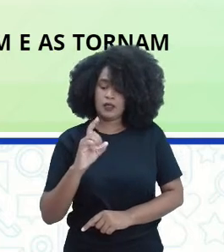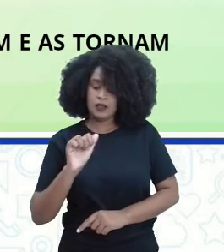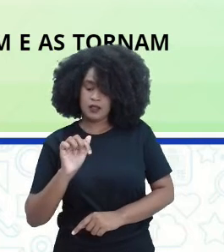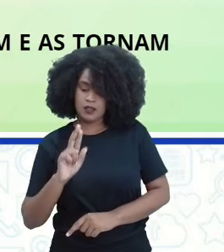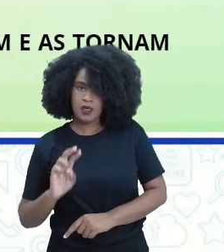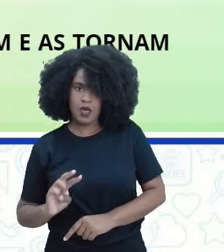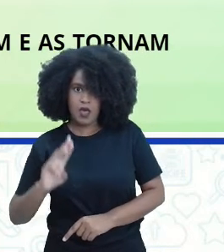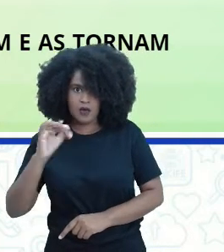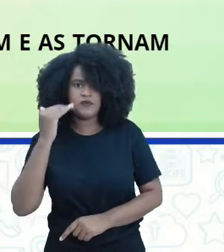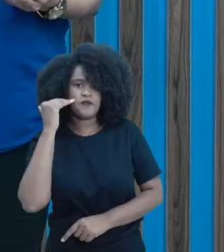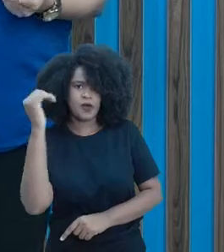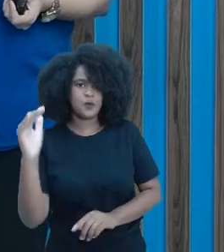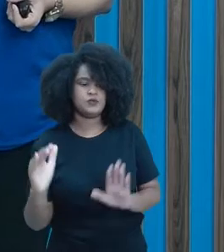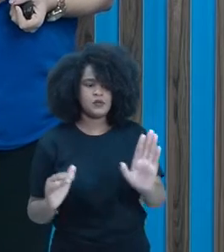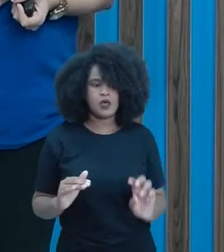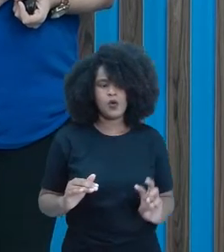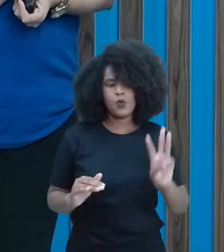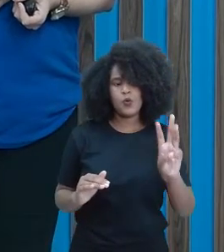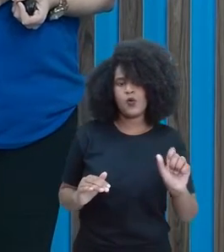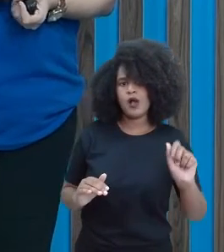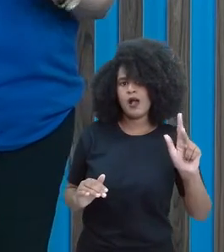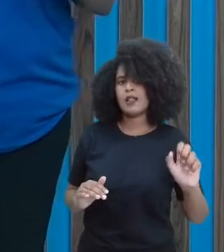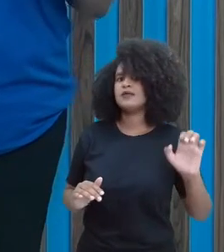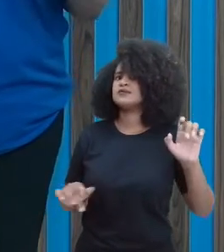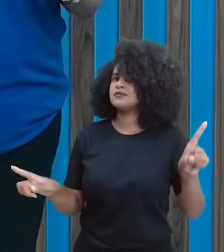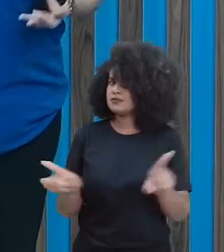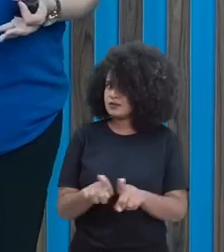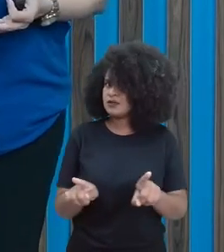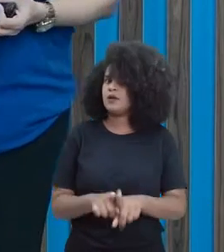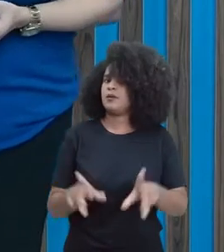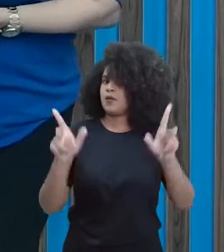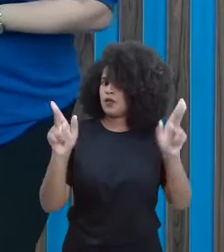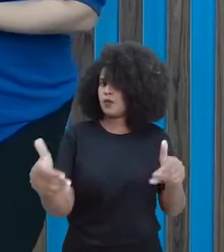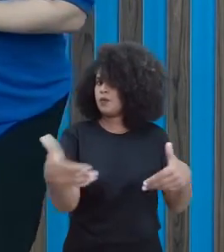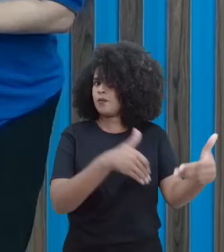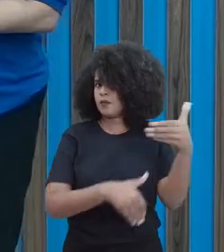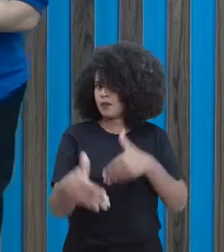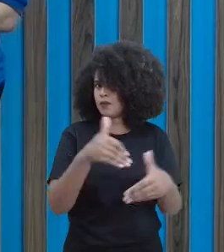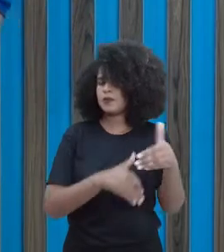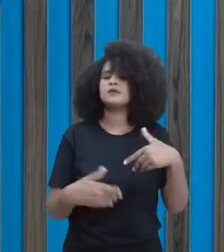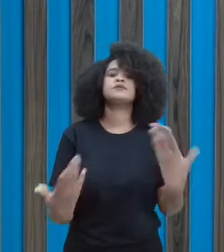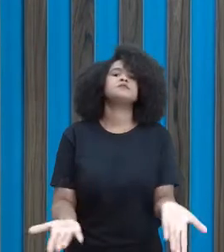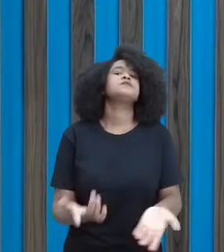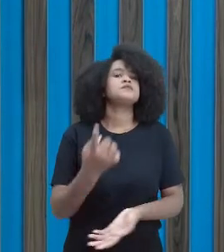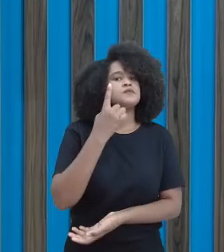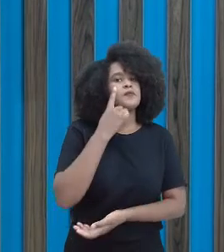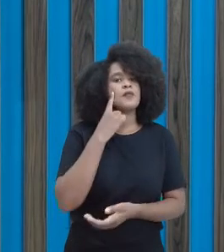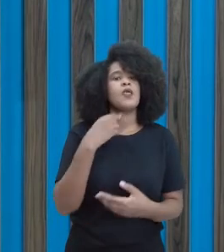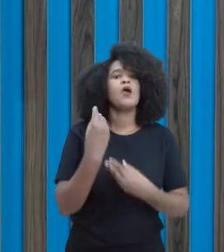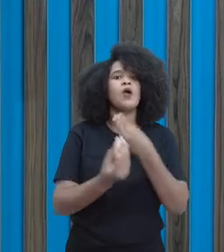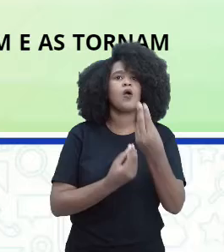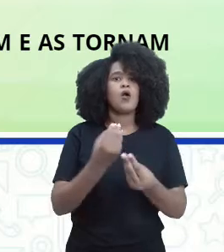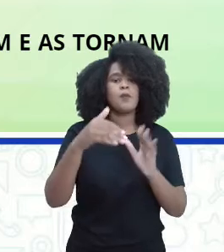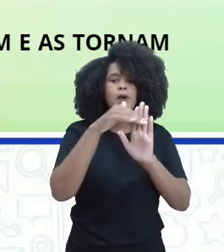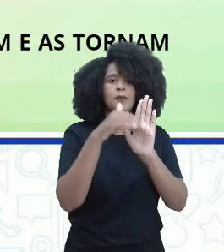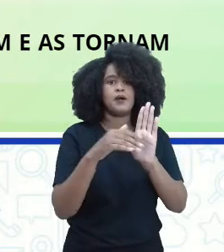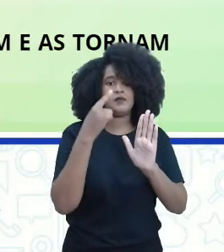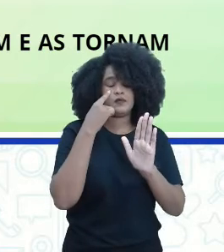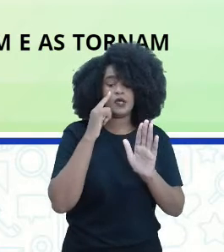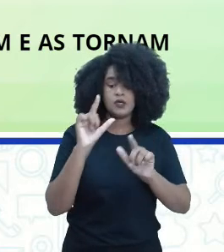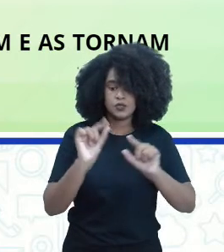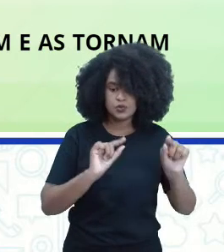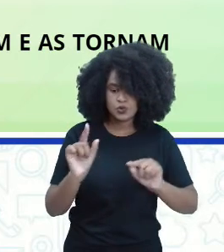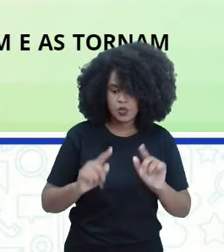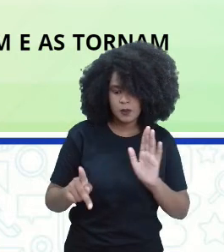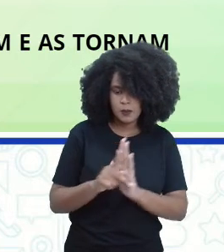conhecido, mas o Wallace também teve uma mãozinha aí, né? O Wallace também teve essa participação. quais foram as conclusões deles, né? Que a seleção